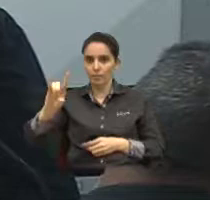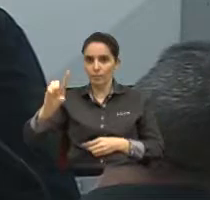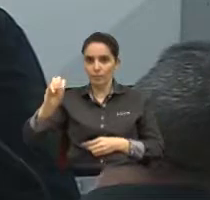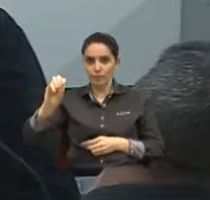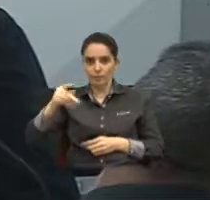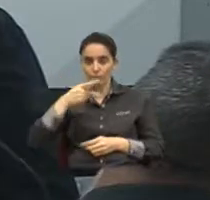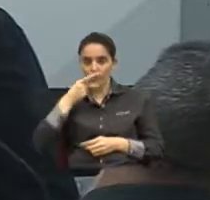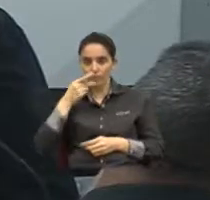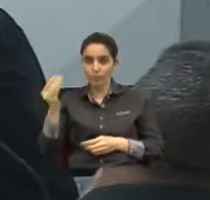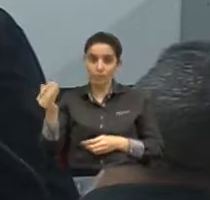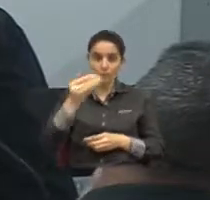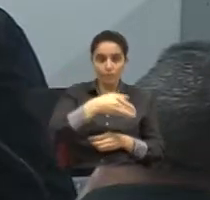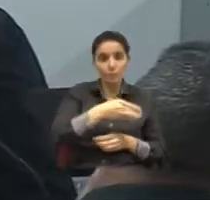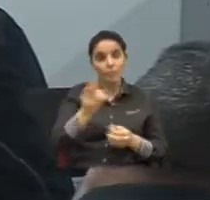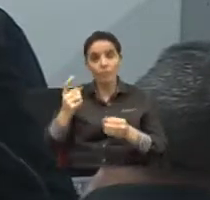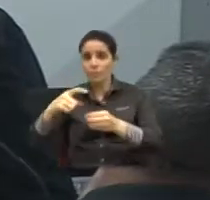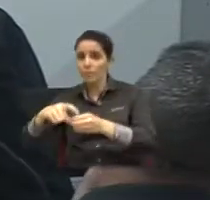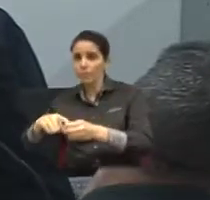pouco eu volto.